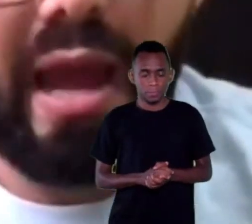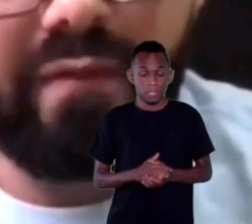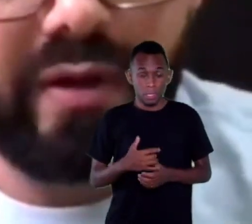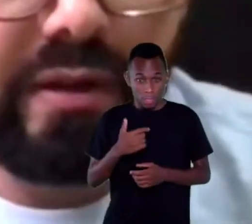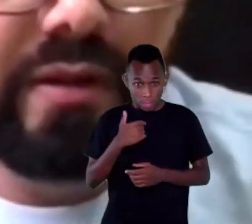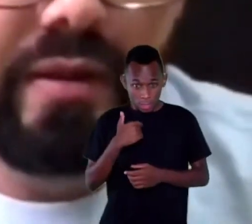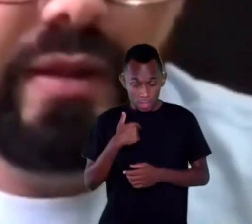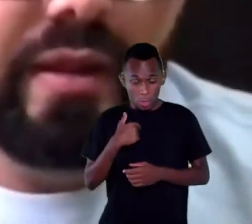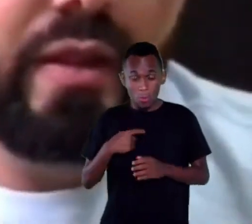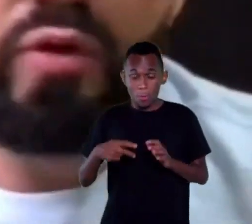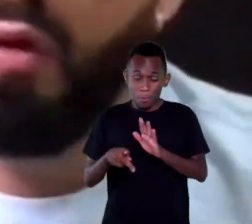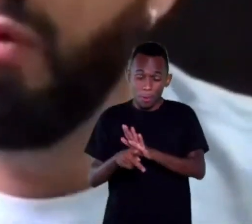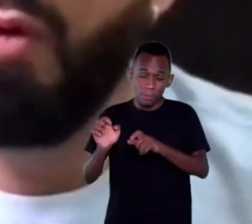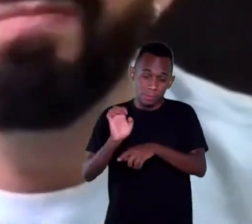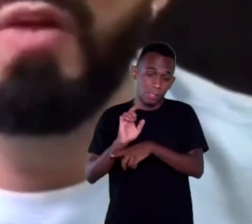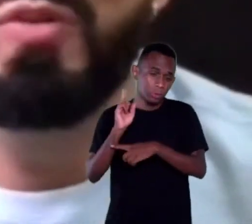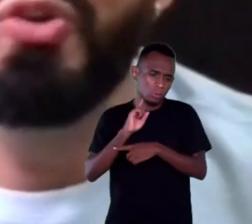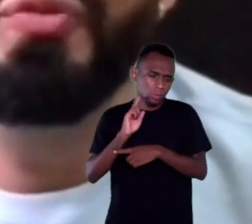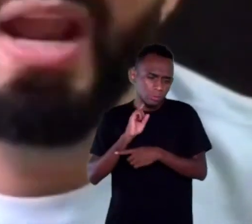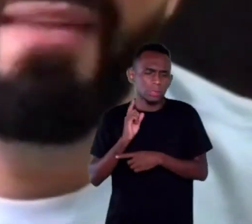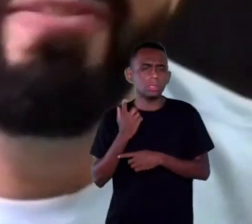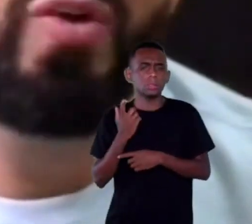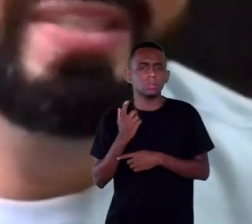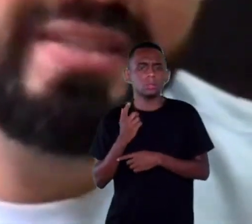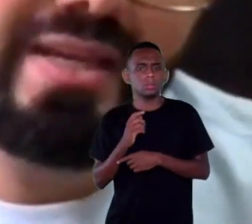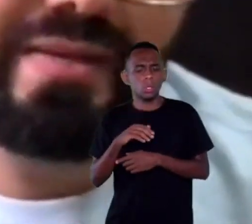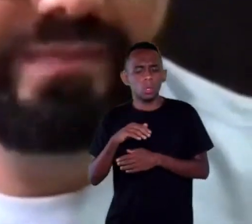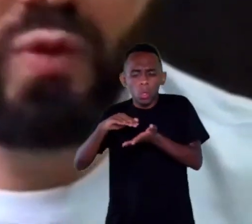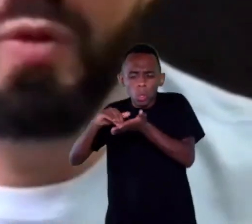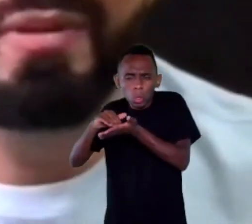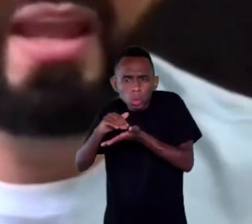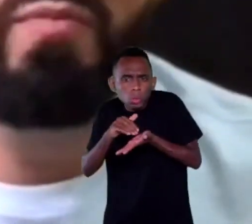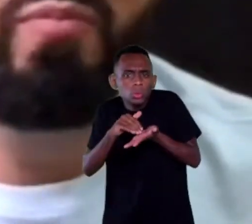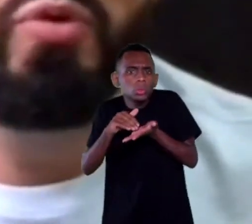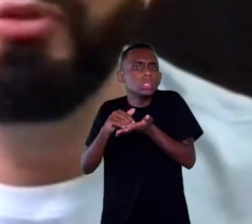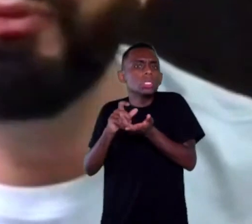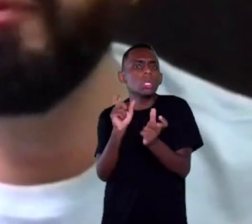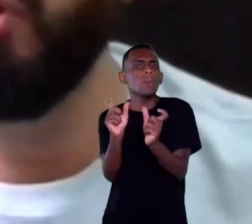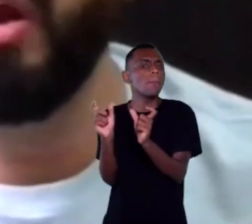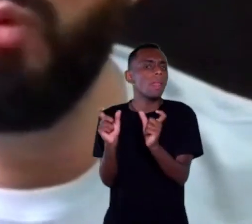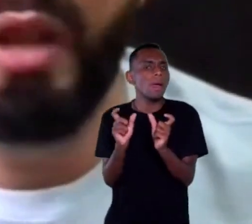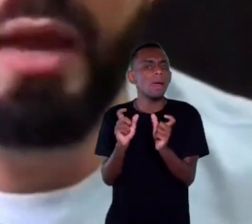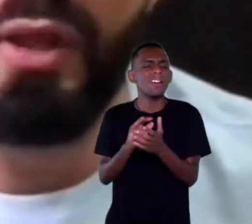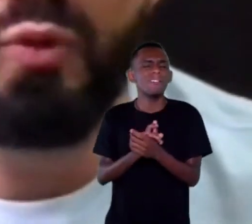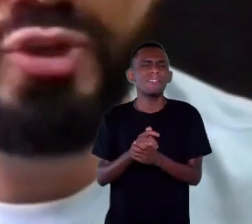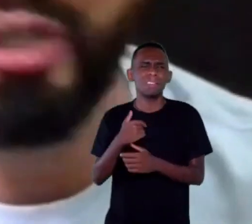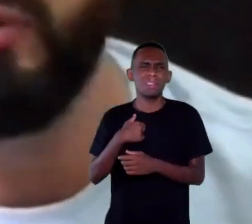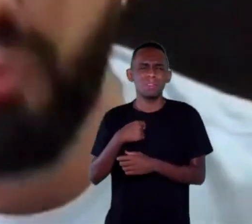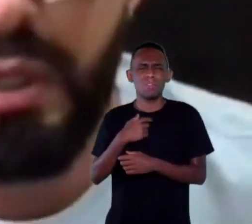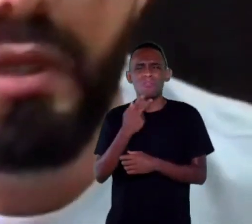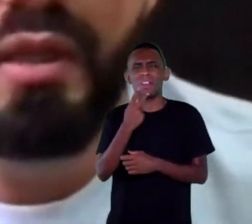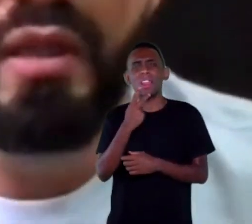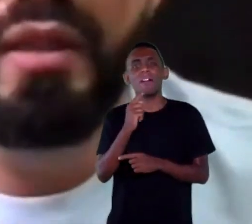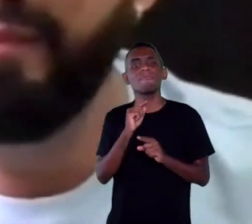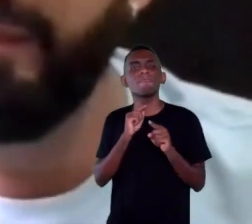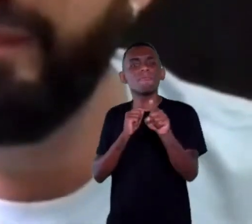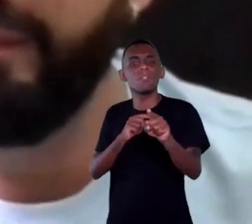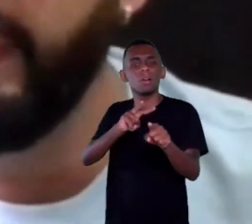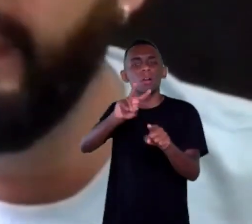como palavra, eu não sou de falar você, eu não tenho muito um vocabulário erudito